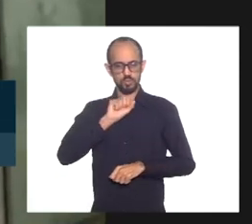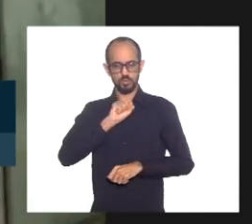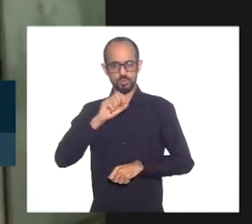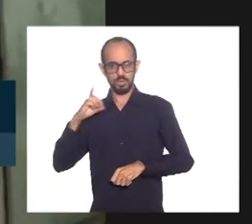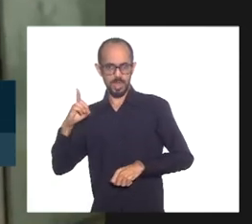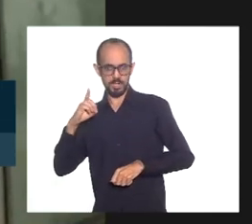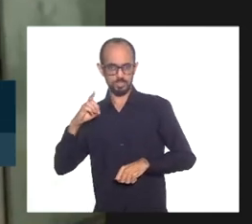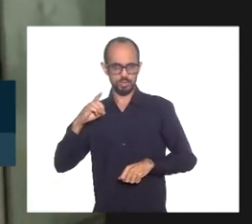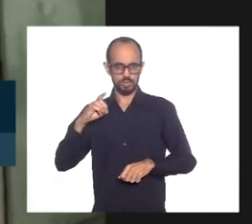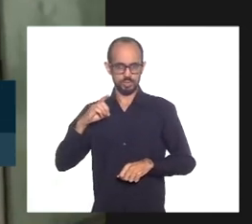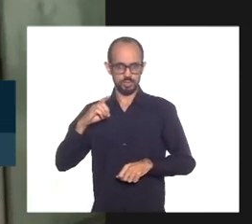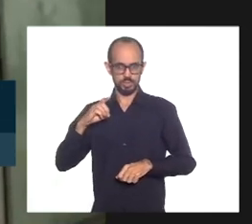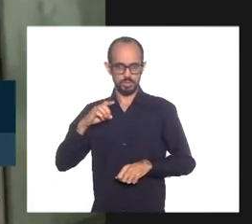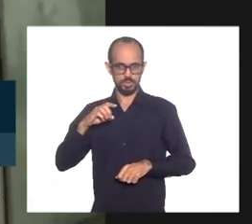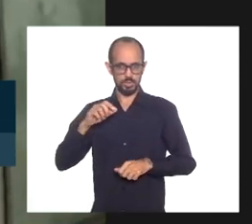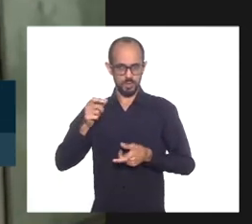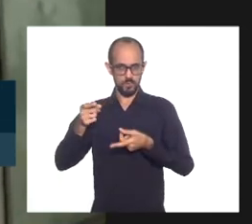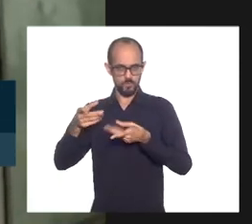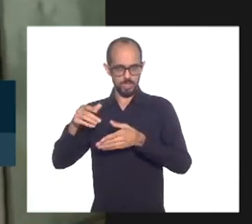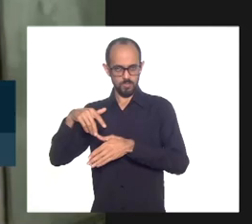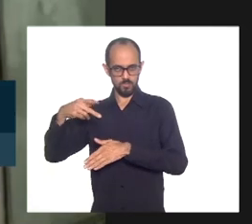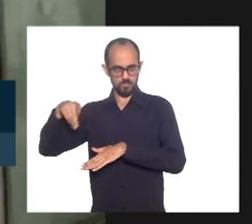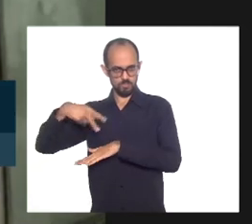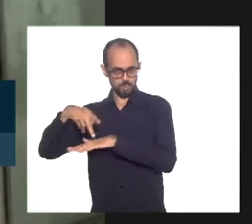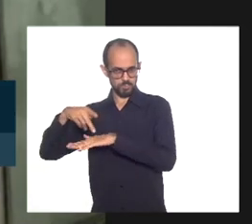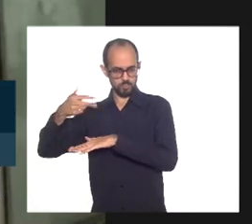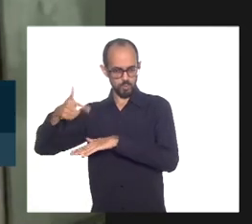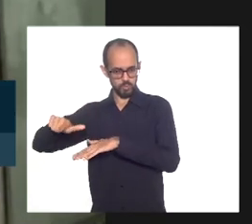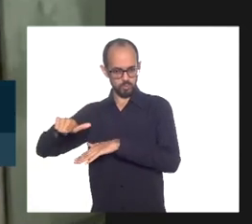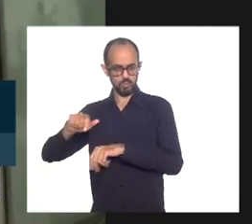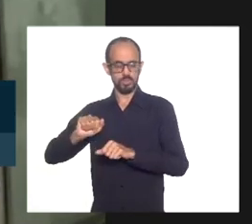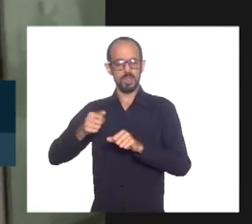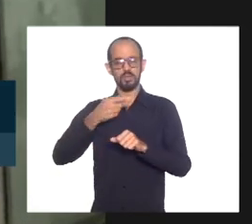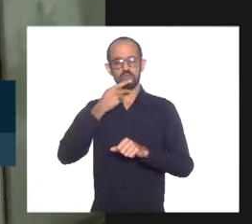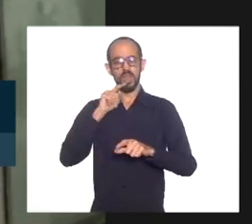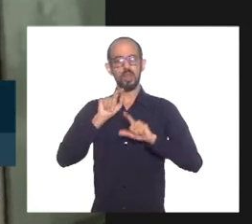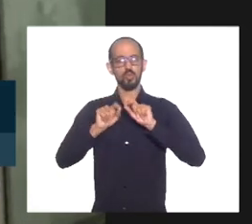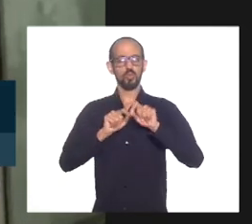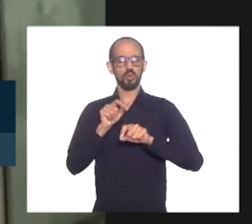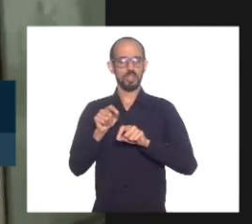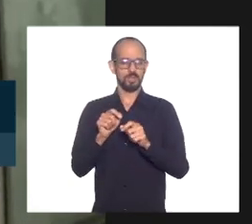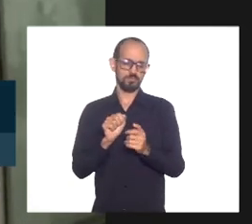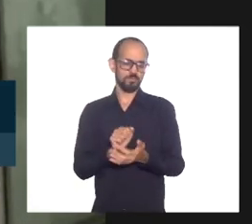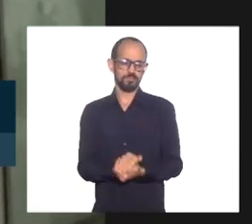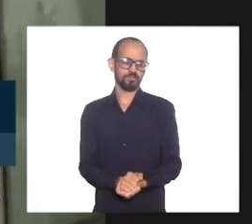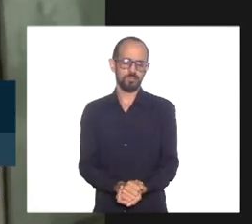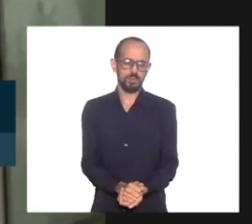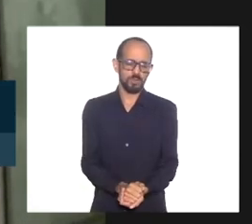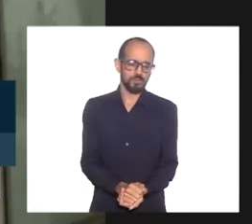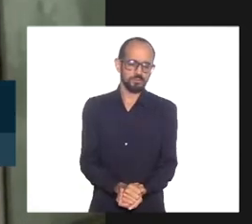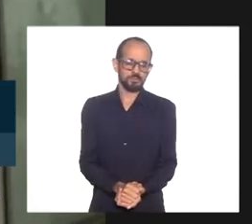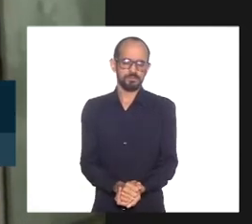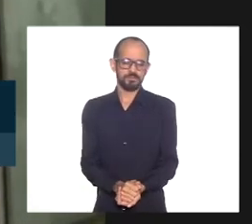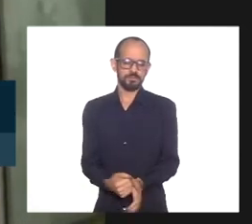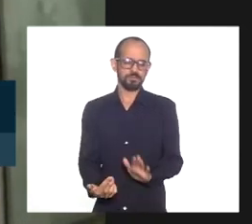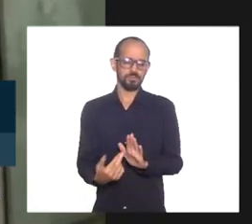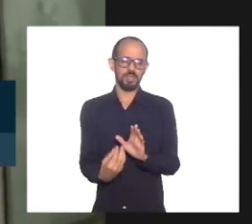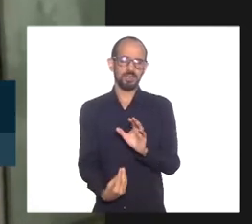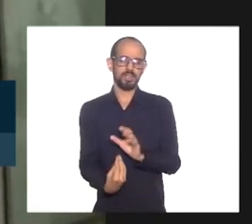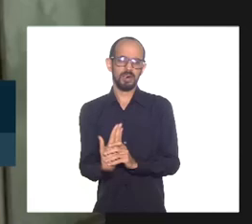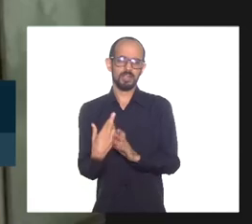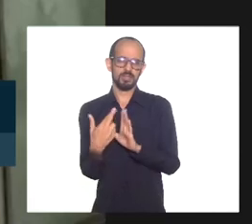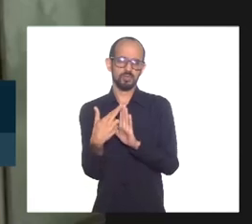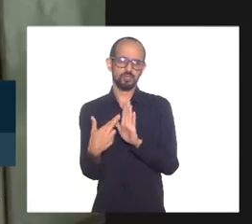Export, eles colocam algumas questões, principalmente na regulamentação de